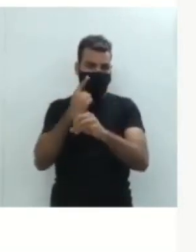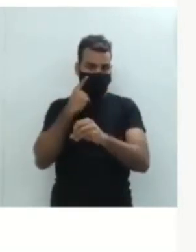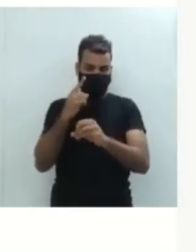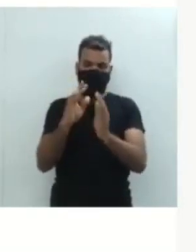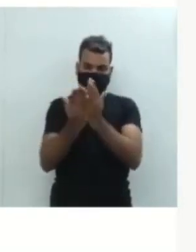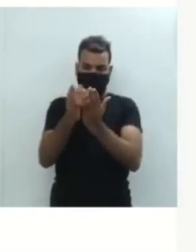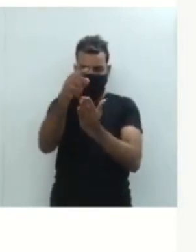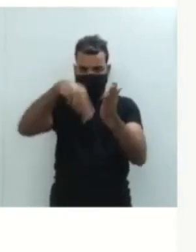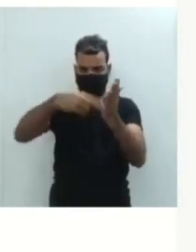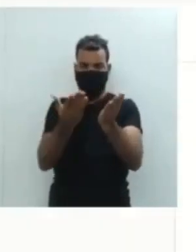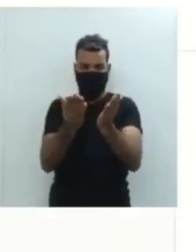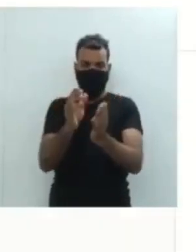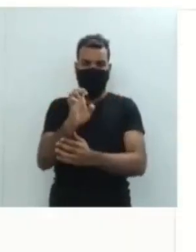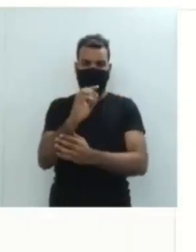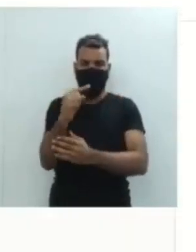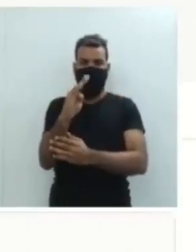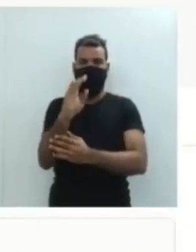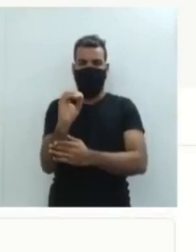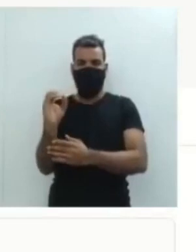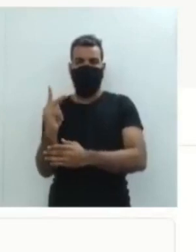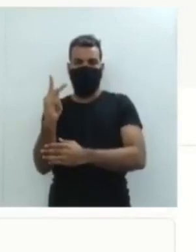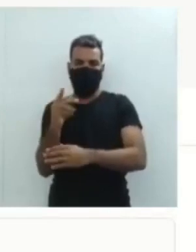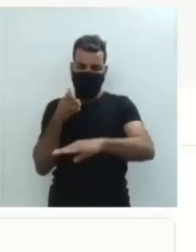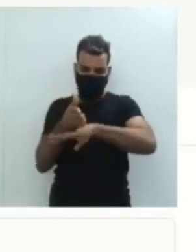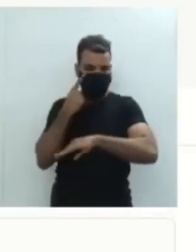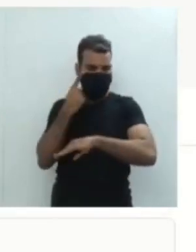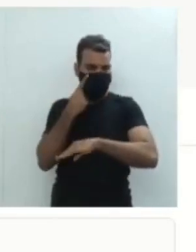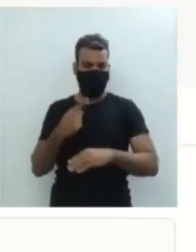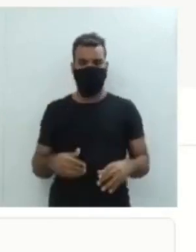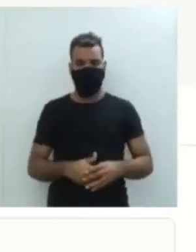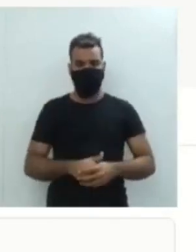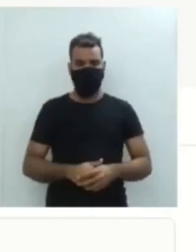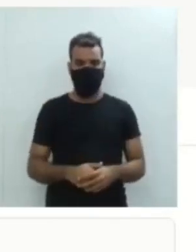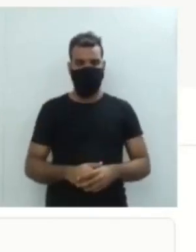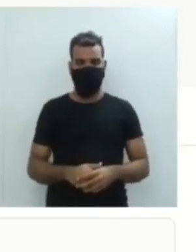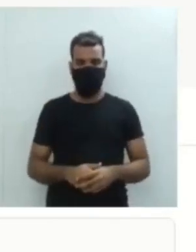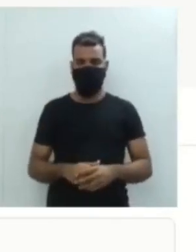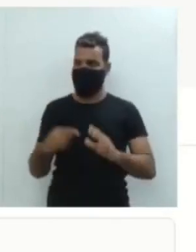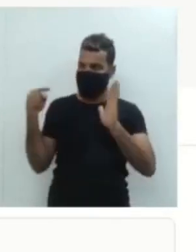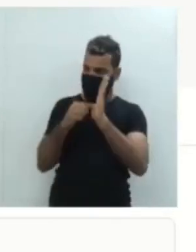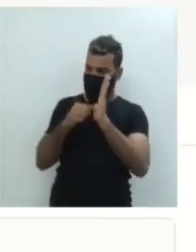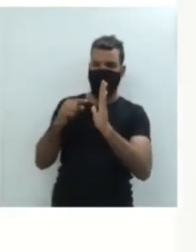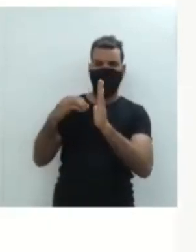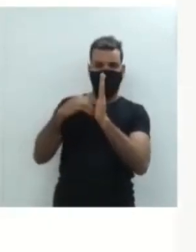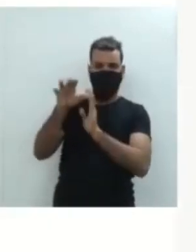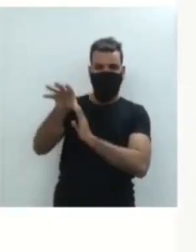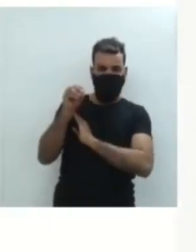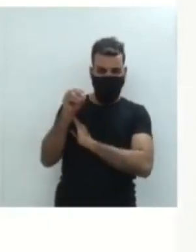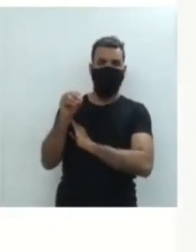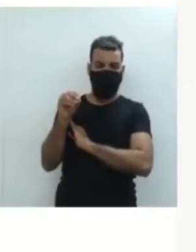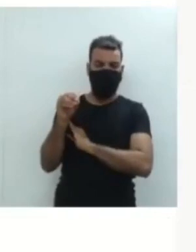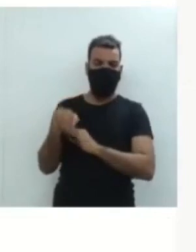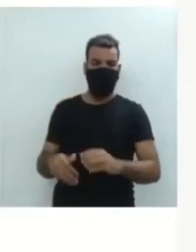no e-book então peço que você acesse lá e verifique clique aqui é só copiar o código clicar no